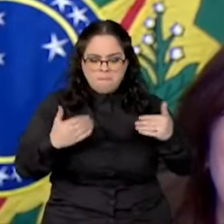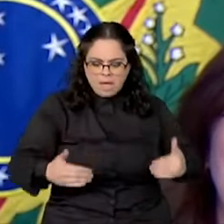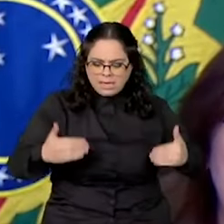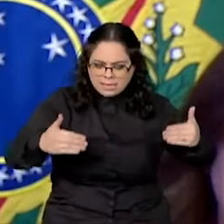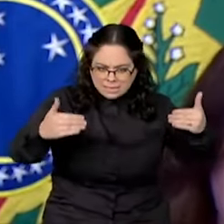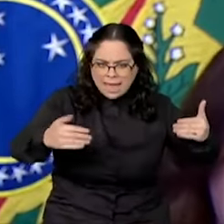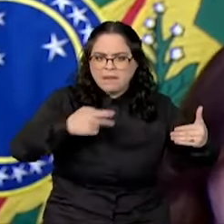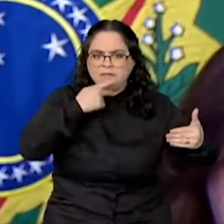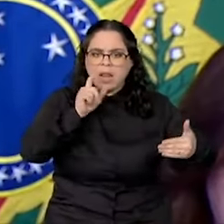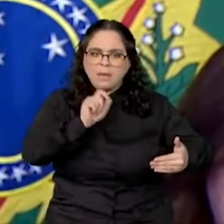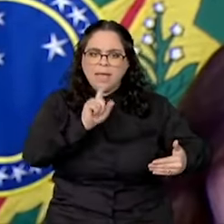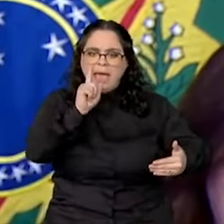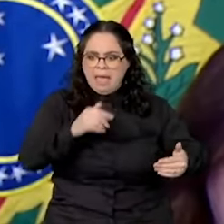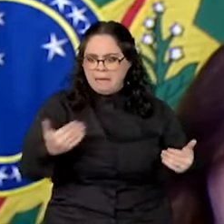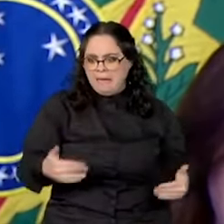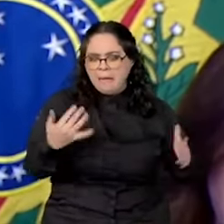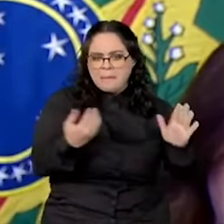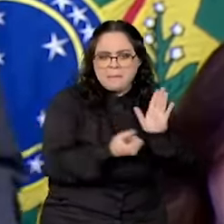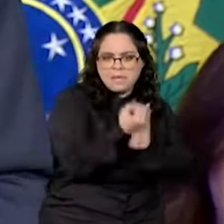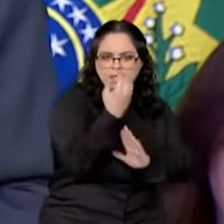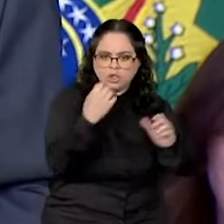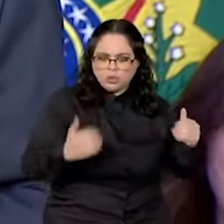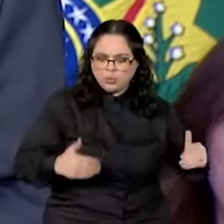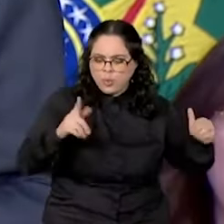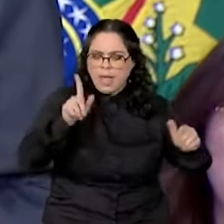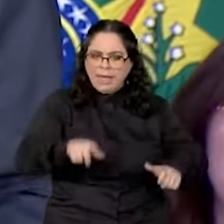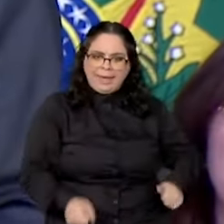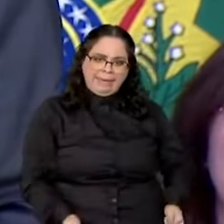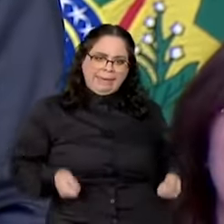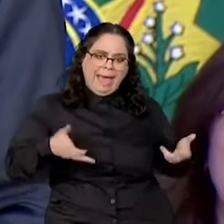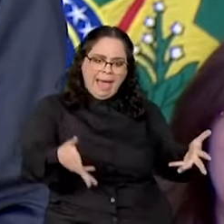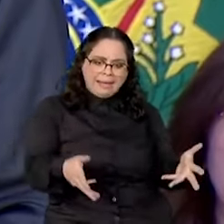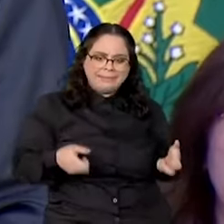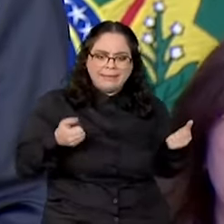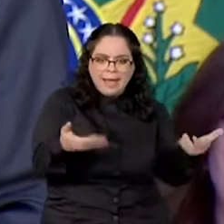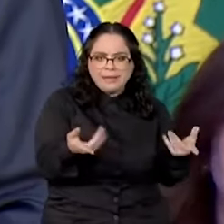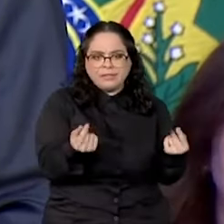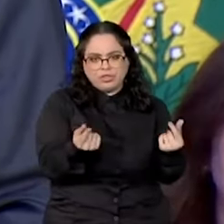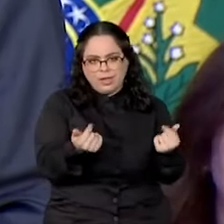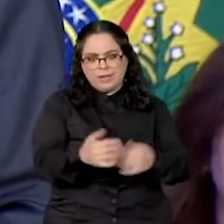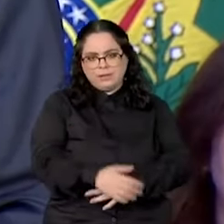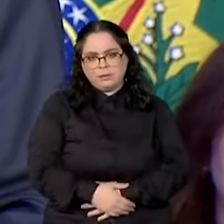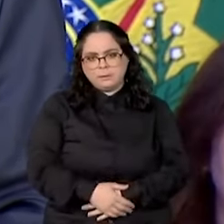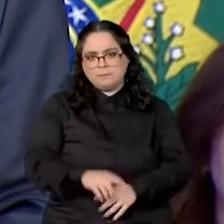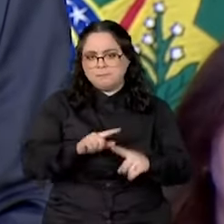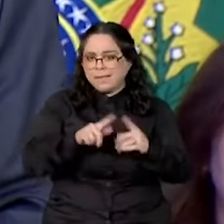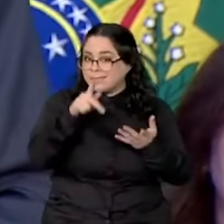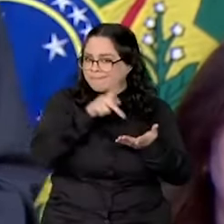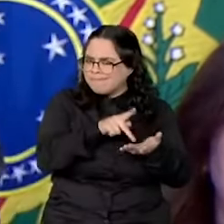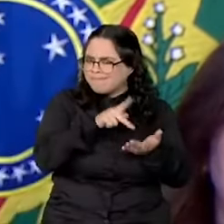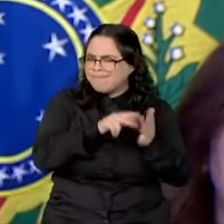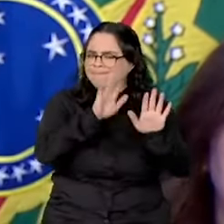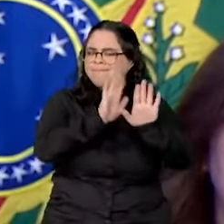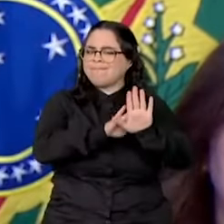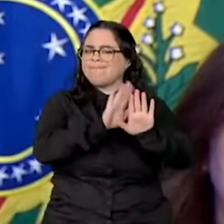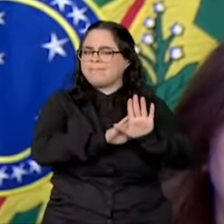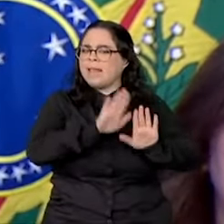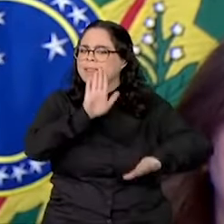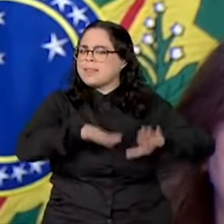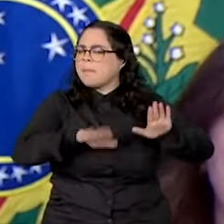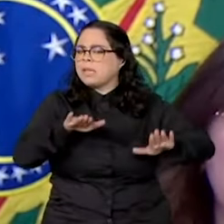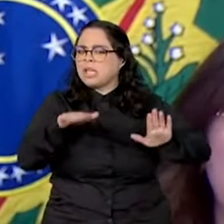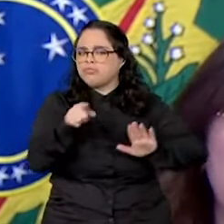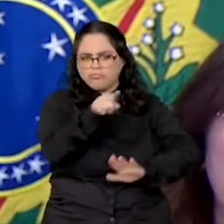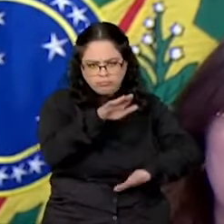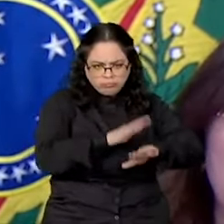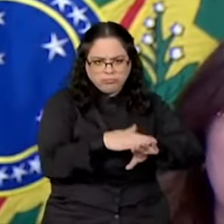significa despesa, criar ministério significa gasto, quando, na verdade, dependendo do ministério